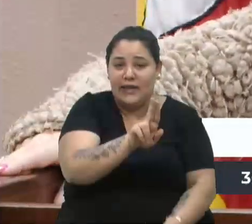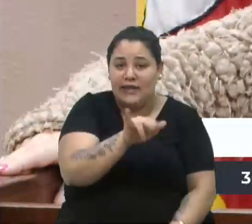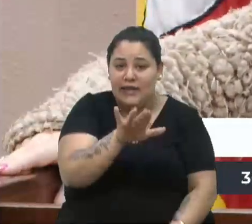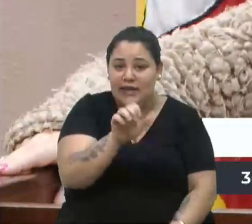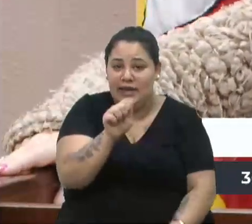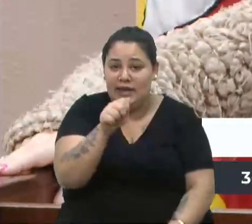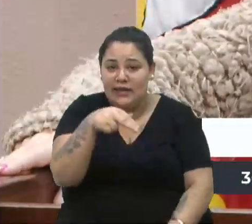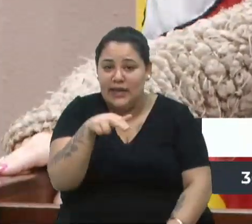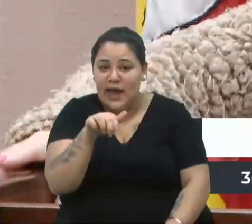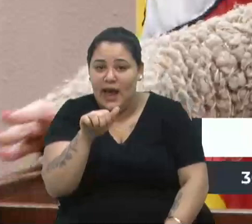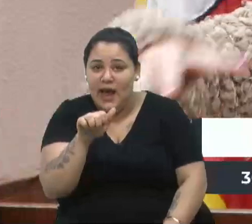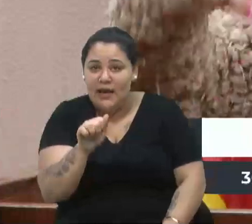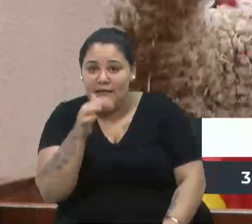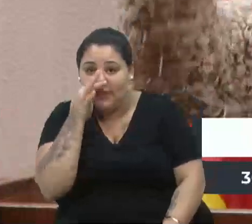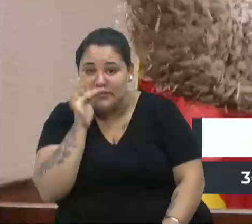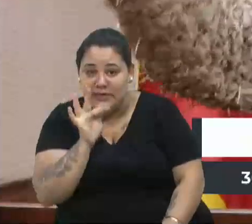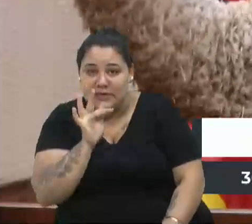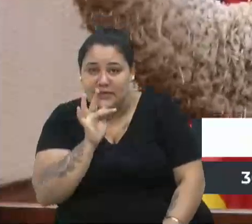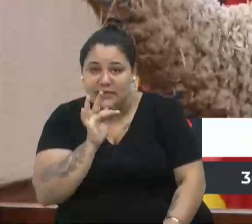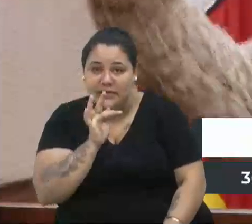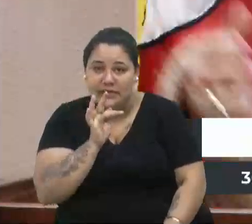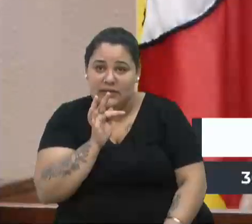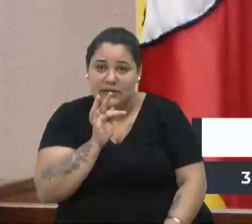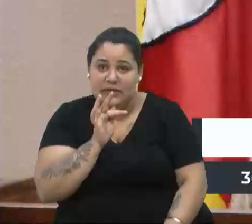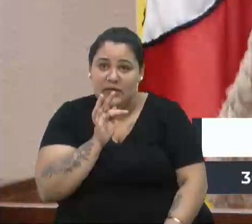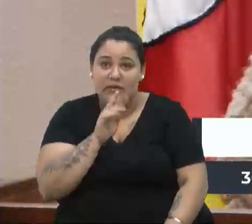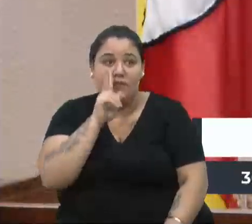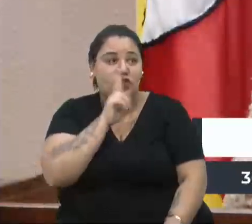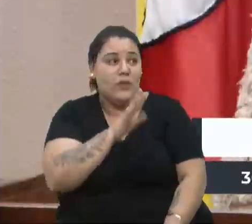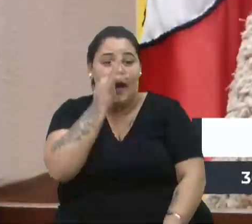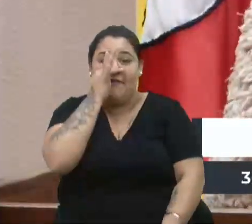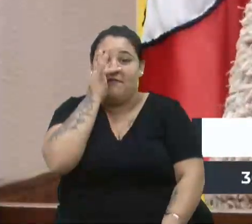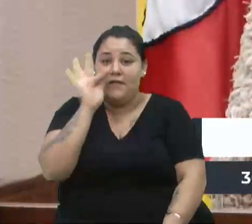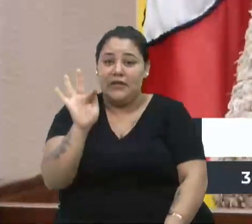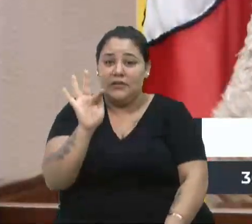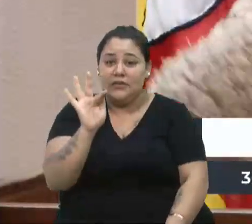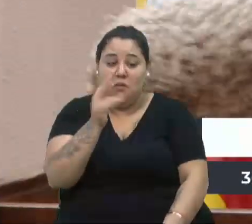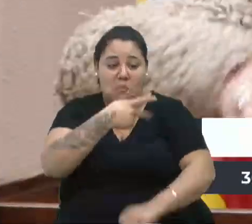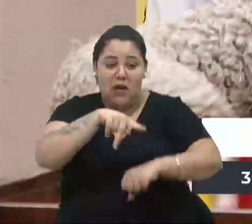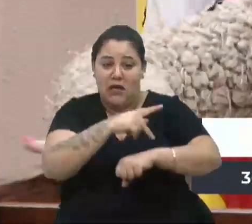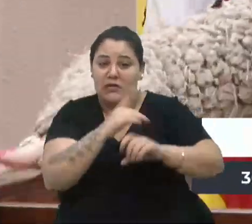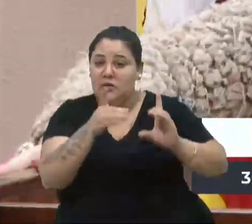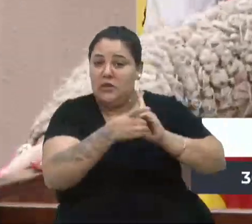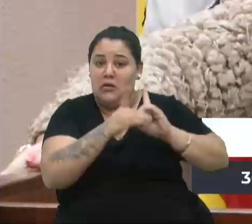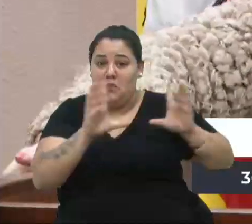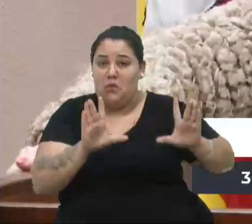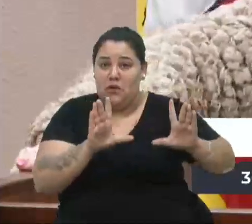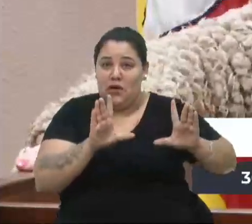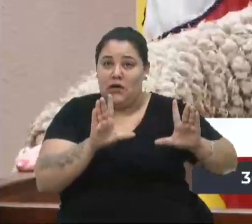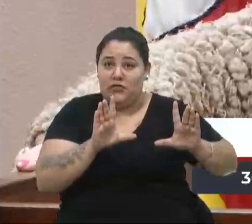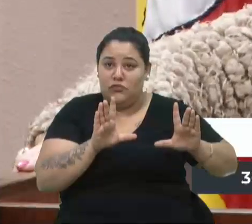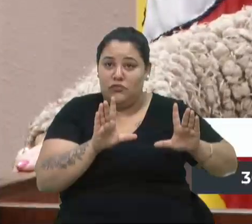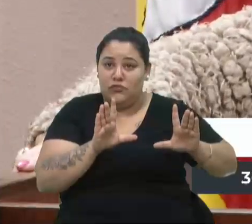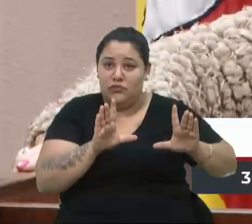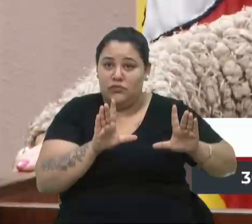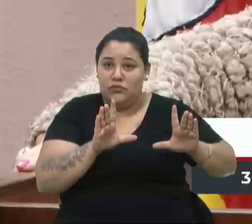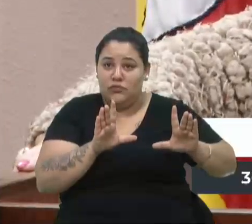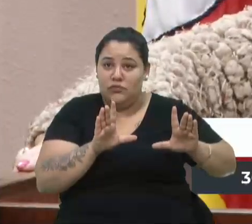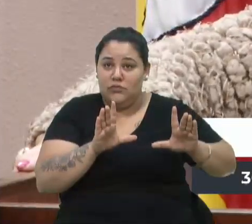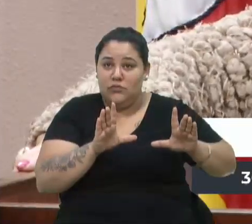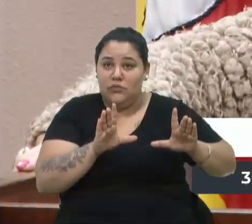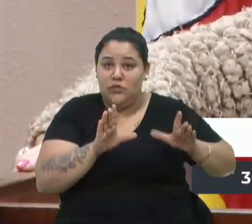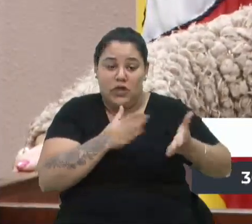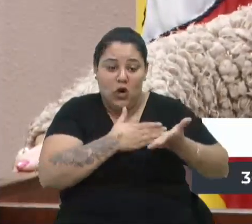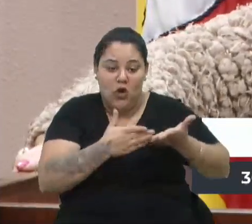uma possessão da França, né? Vejamos que a França, um país tão democrático, berço da democracia da